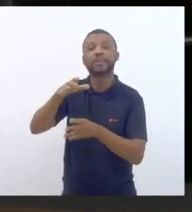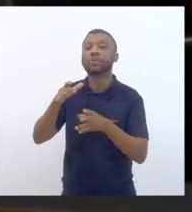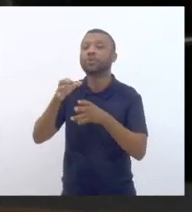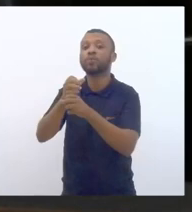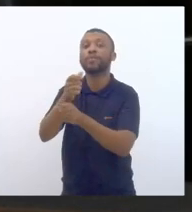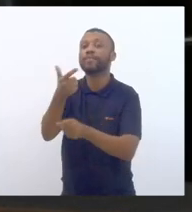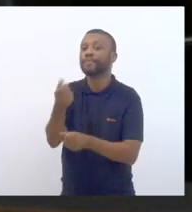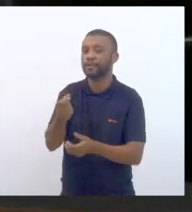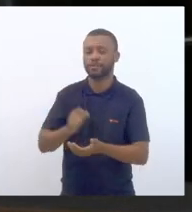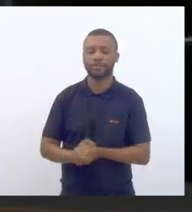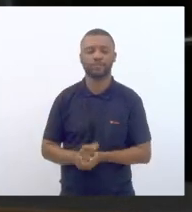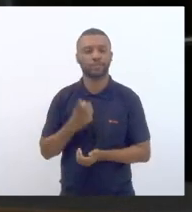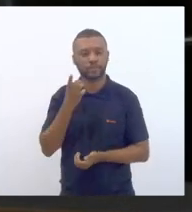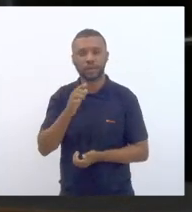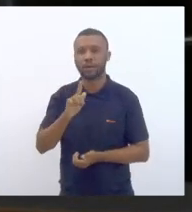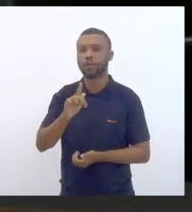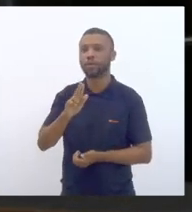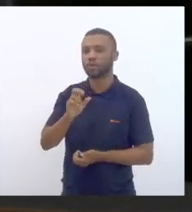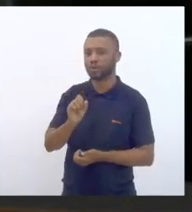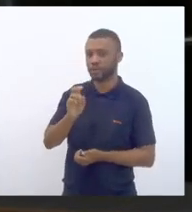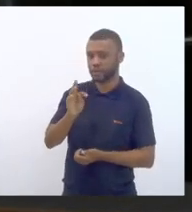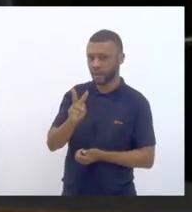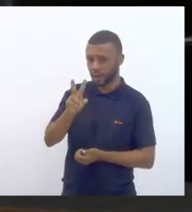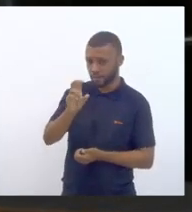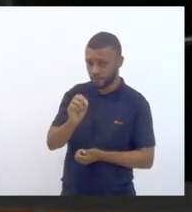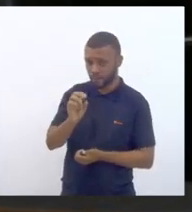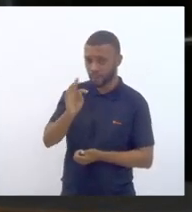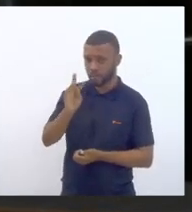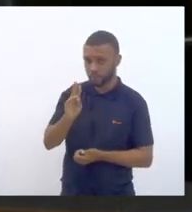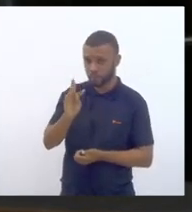Deputado Gustavo Tutuca, sim, 21.